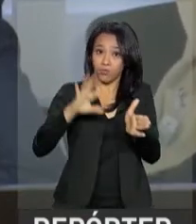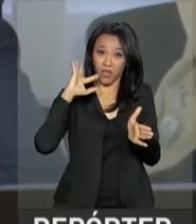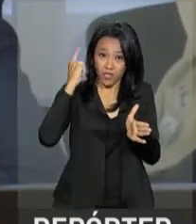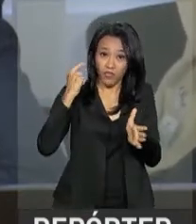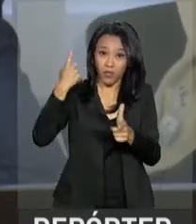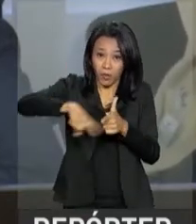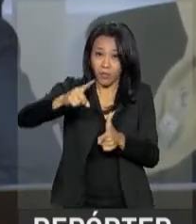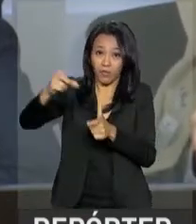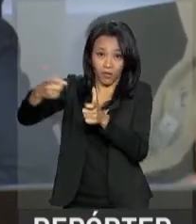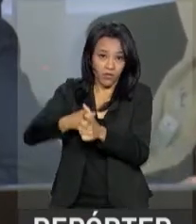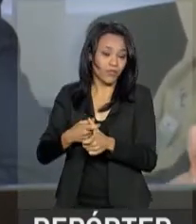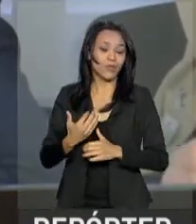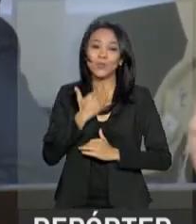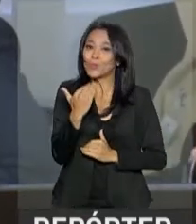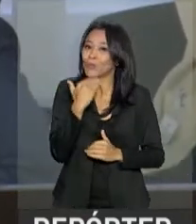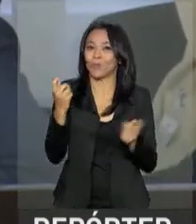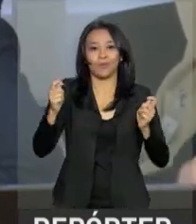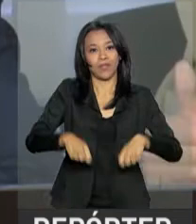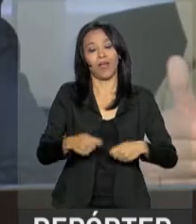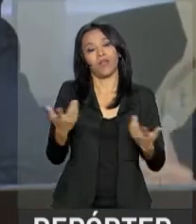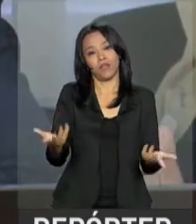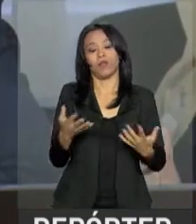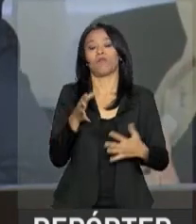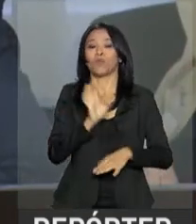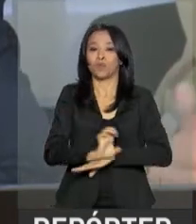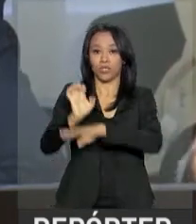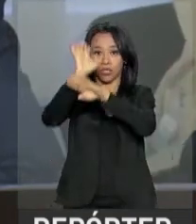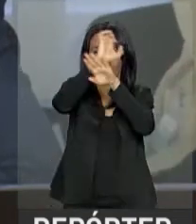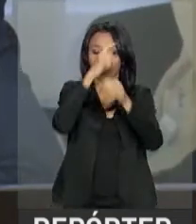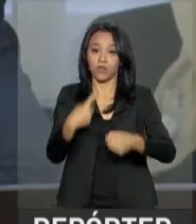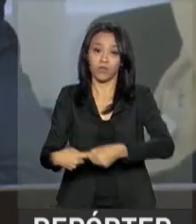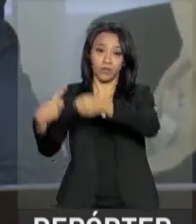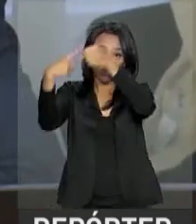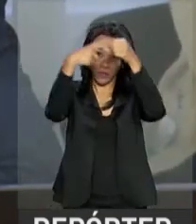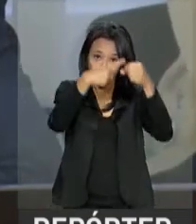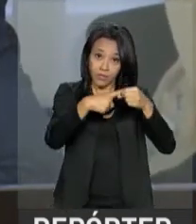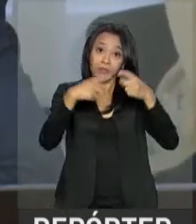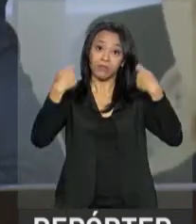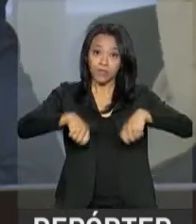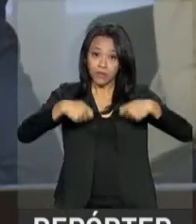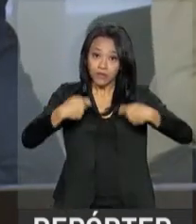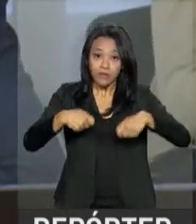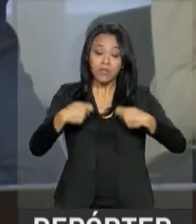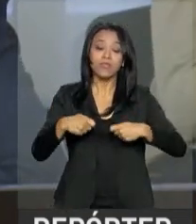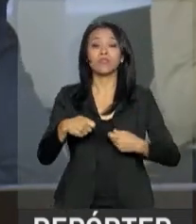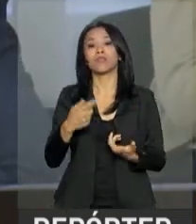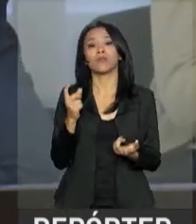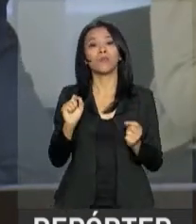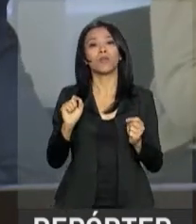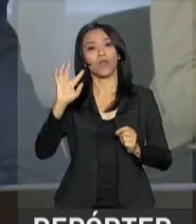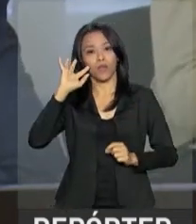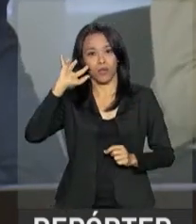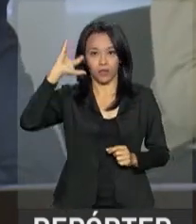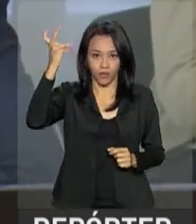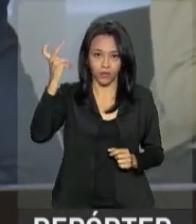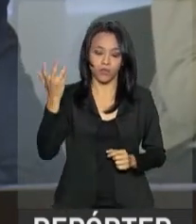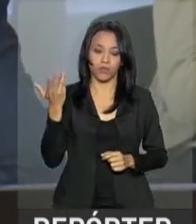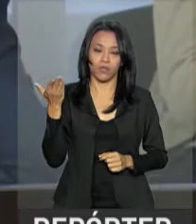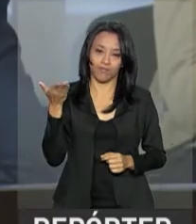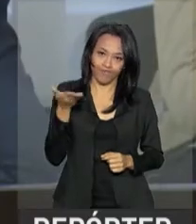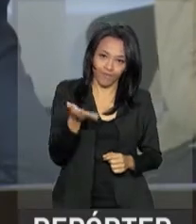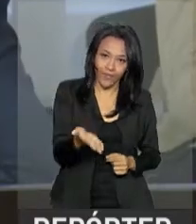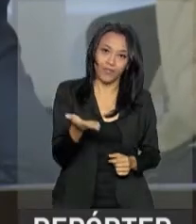solução fiscal da união dos estados e dos municípios passa necessariamente pelo enfrentamento da questão